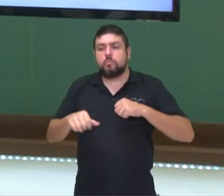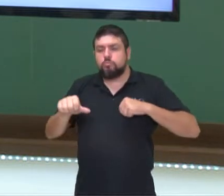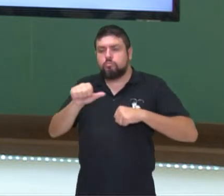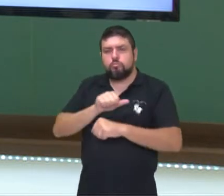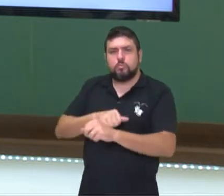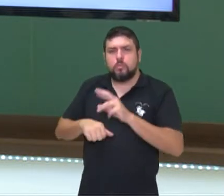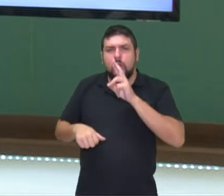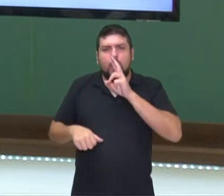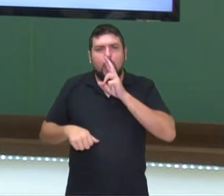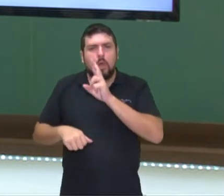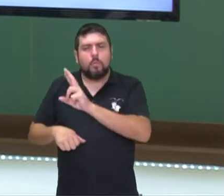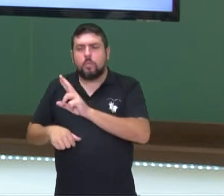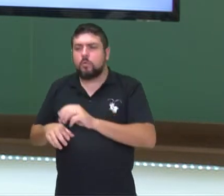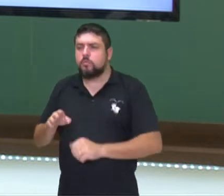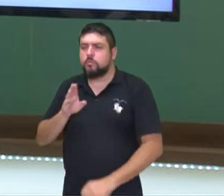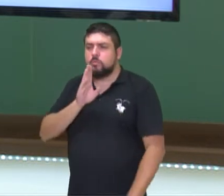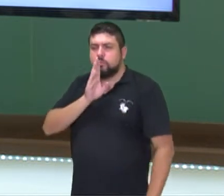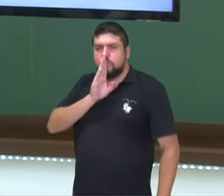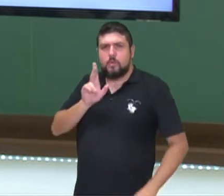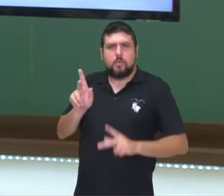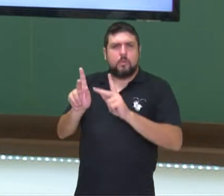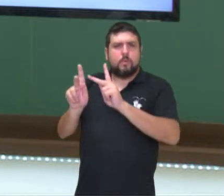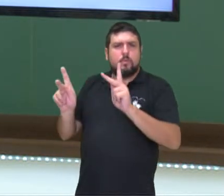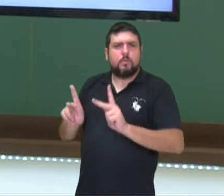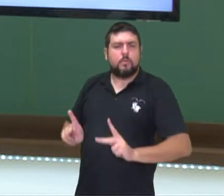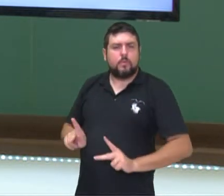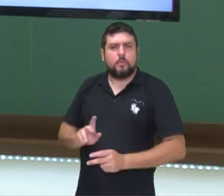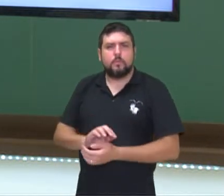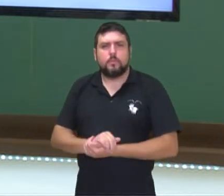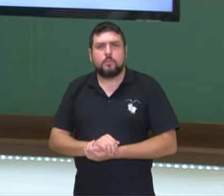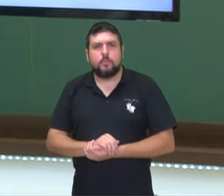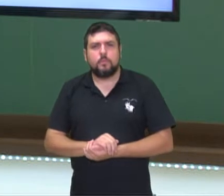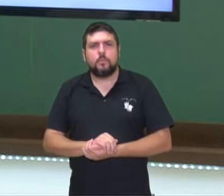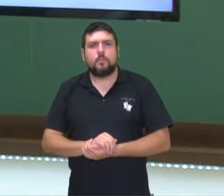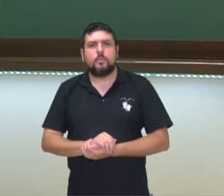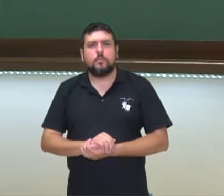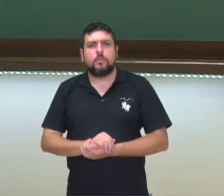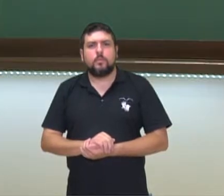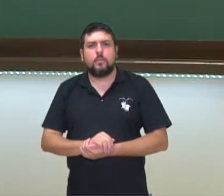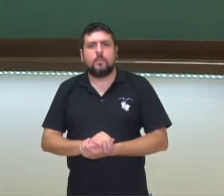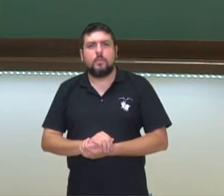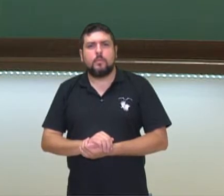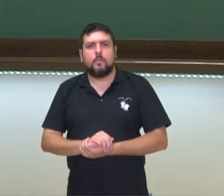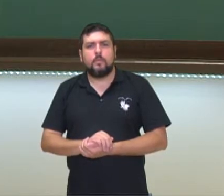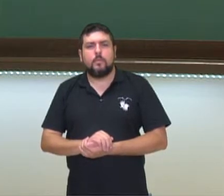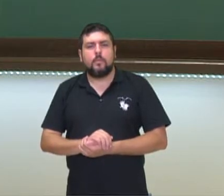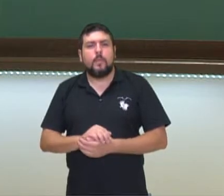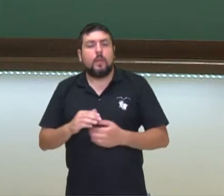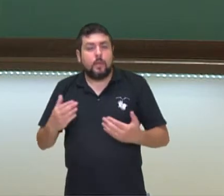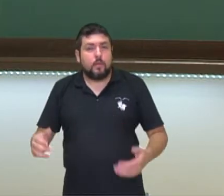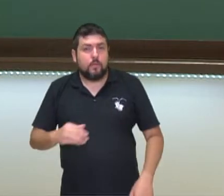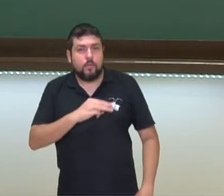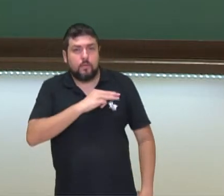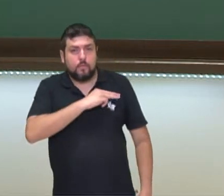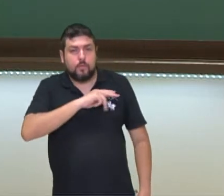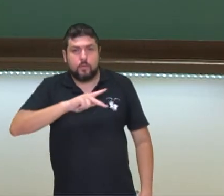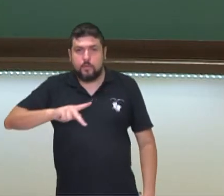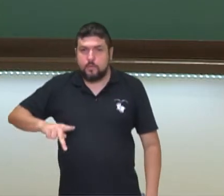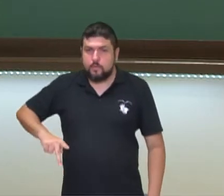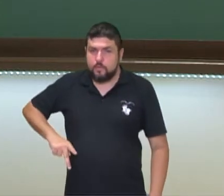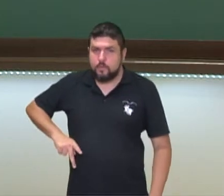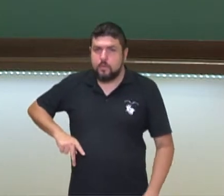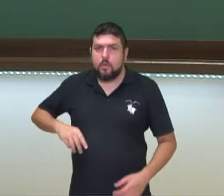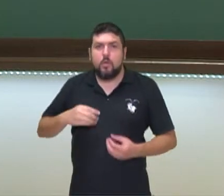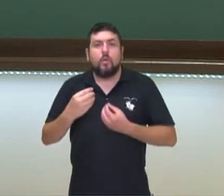violenta. Então é uma maneira de desobediência civil. Essa é a ideia pregada pelo Martin Luther King. Não